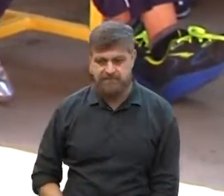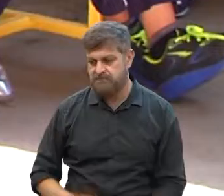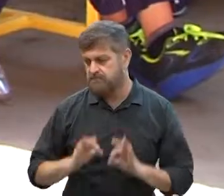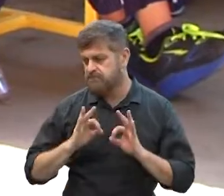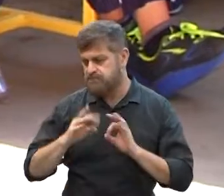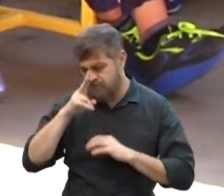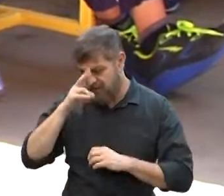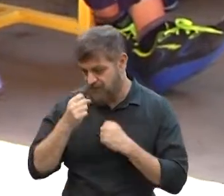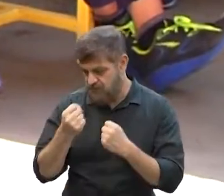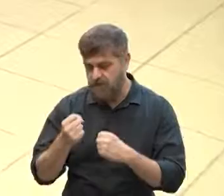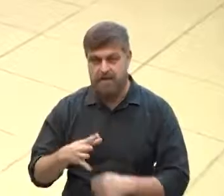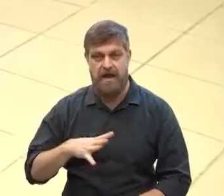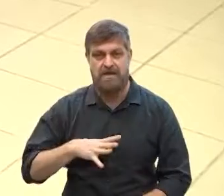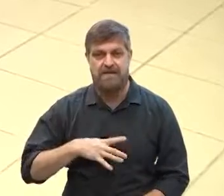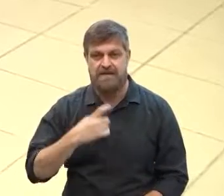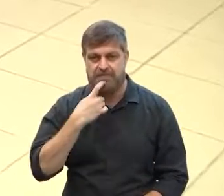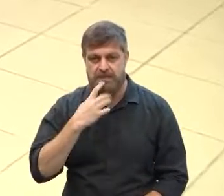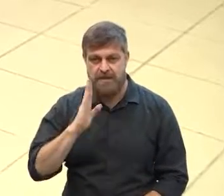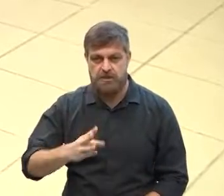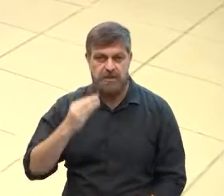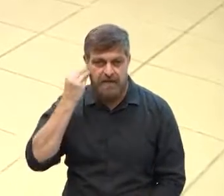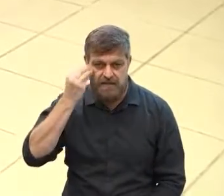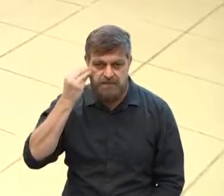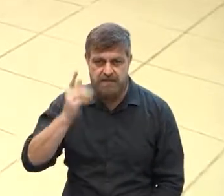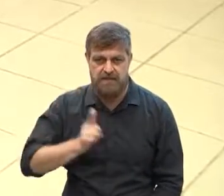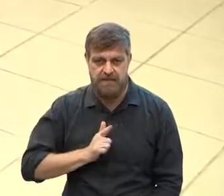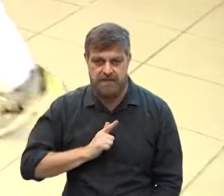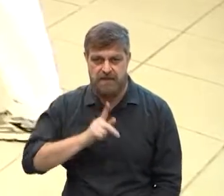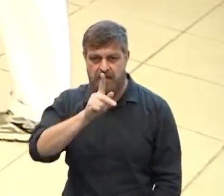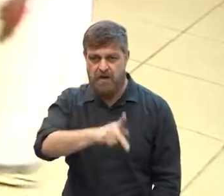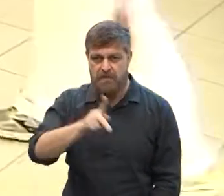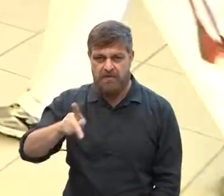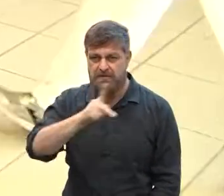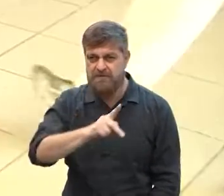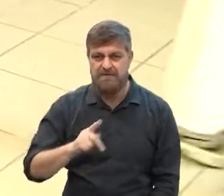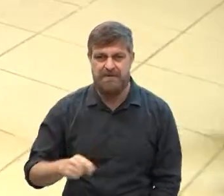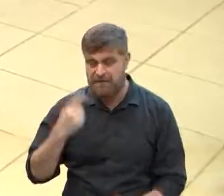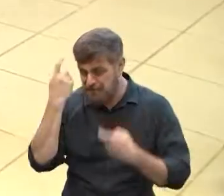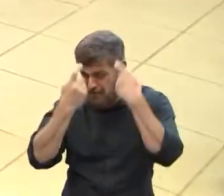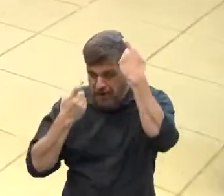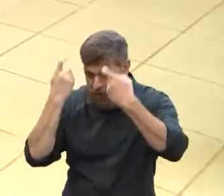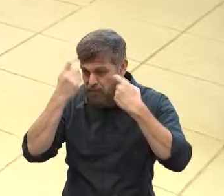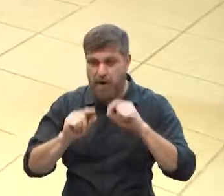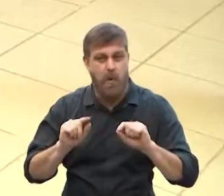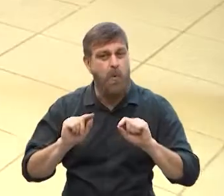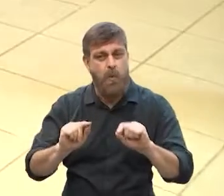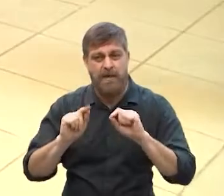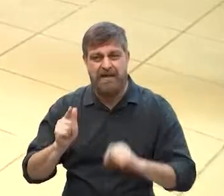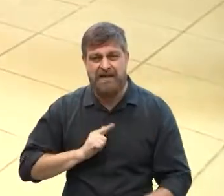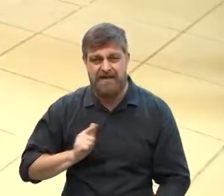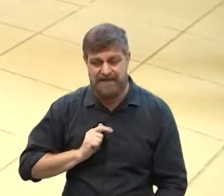Então Campinas já tem essa experiência. Agora o que ocorre? Os professores estão muito preocupados porque